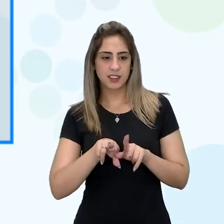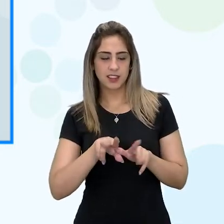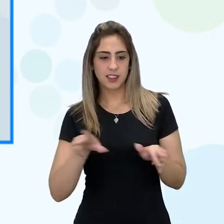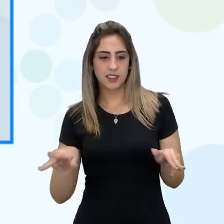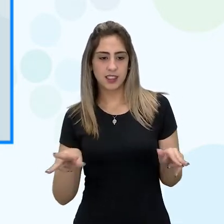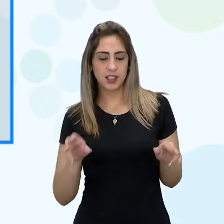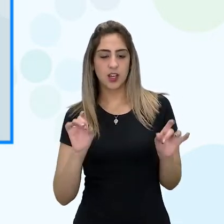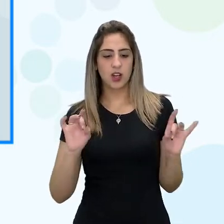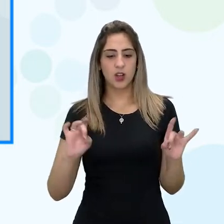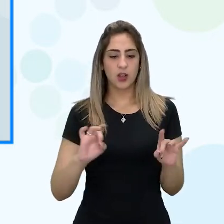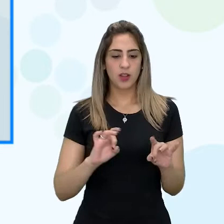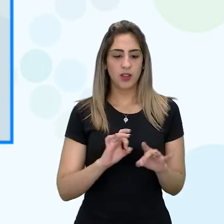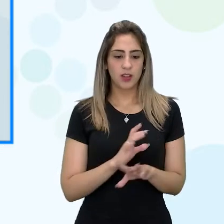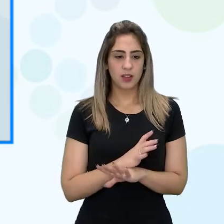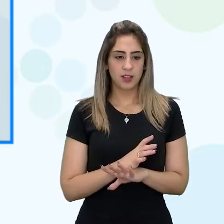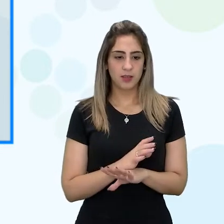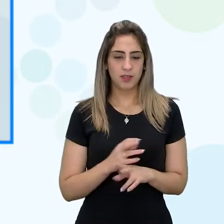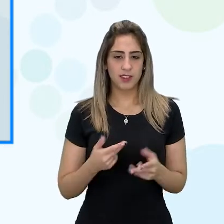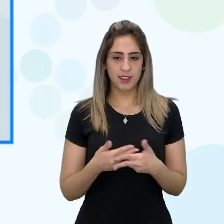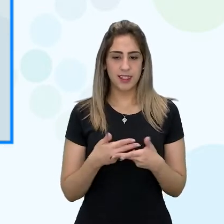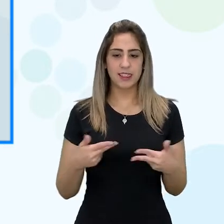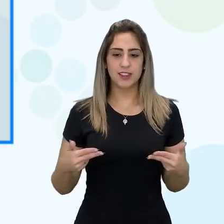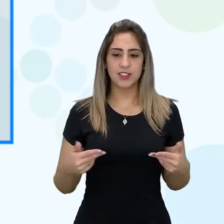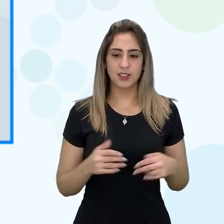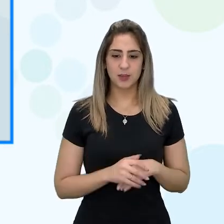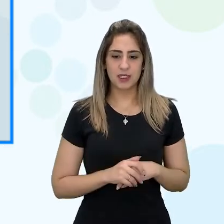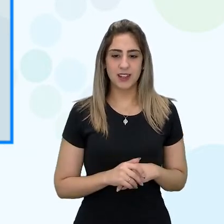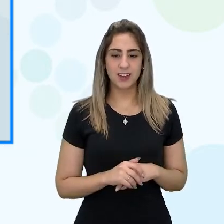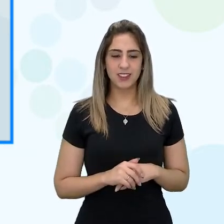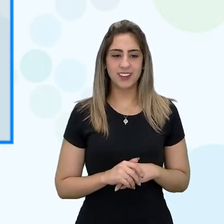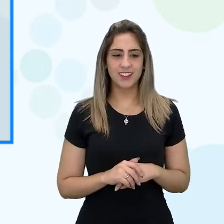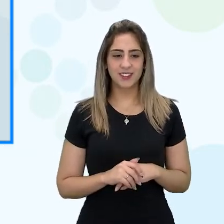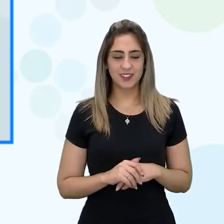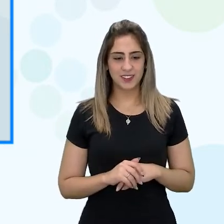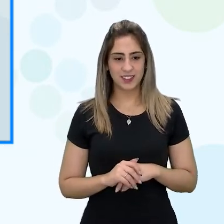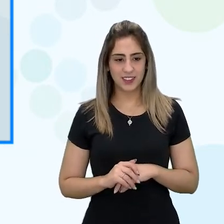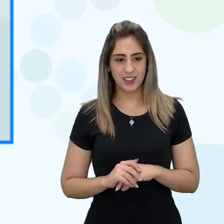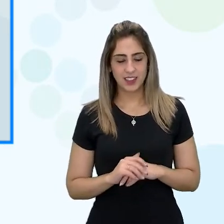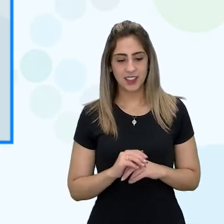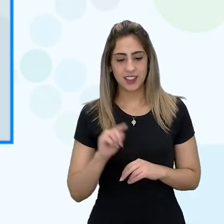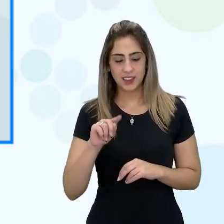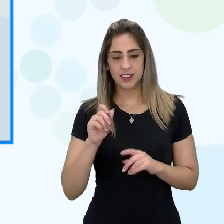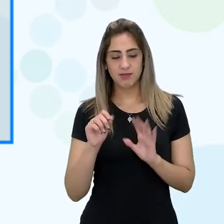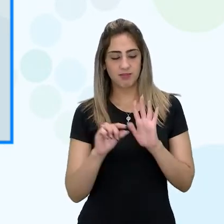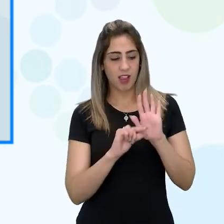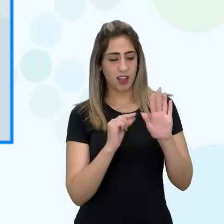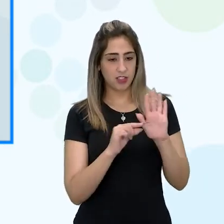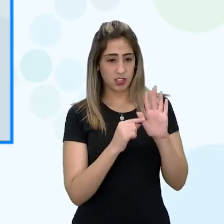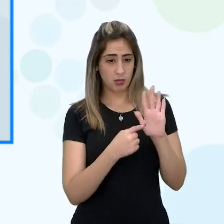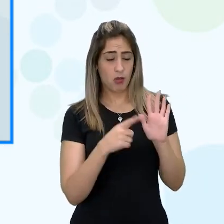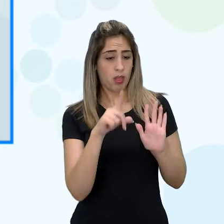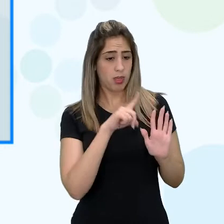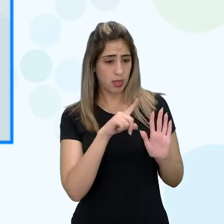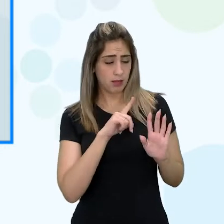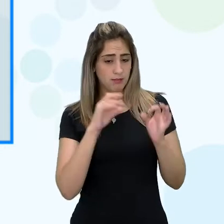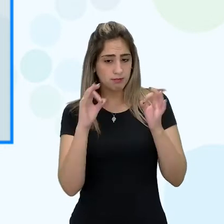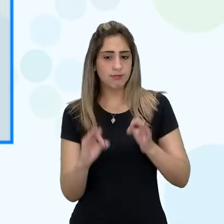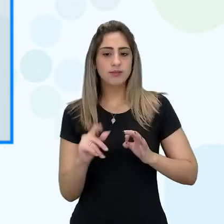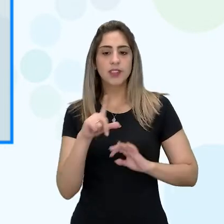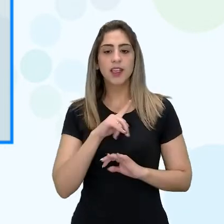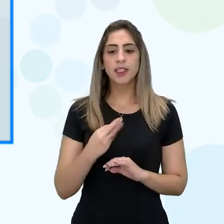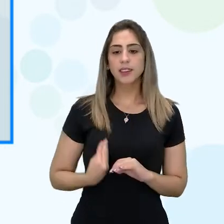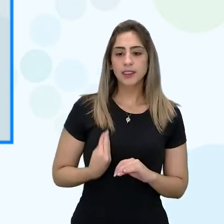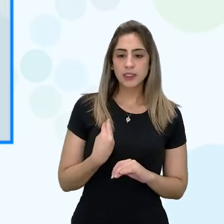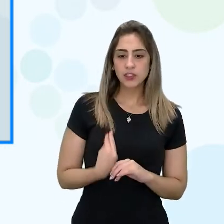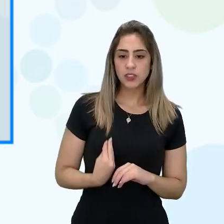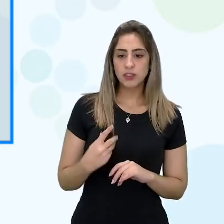de conclusões a respeito aí do estudo de caso, da análise desse artigo, e a gente viu justamente, né, que